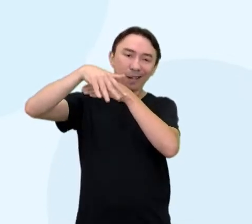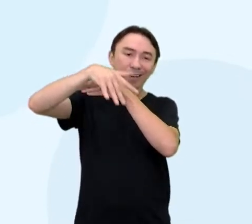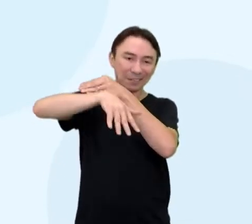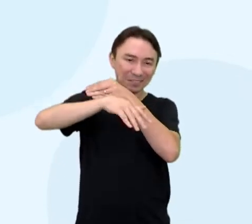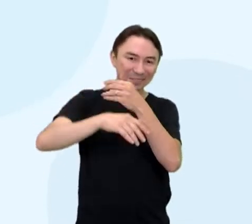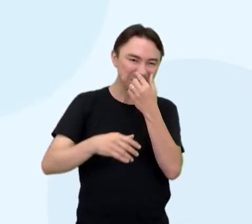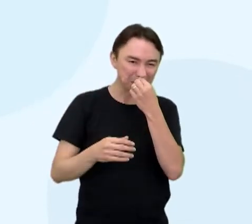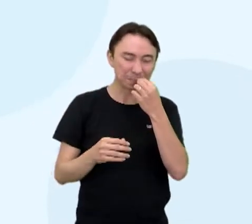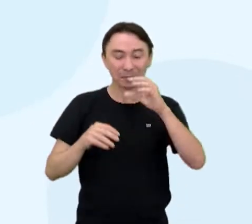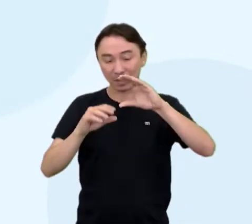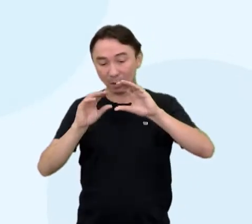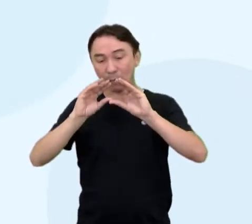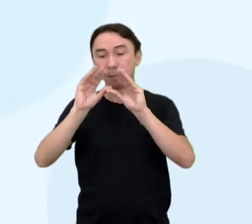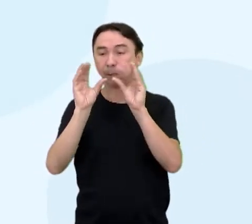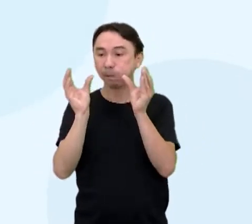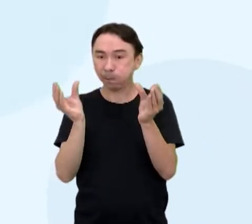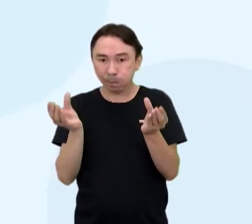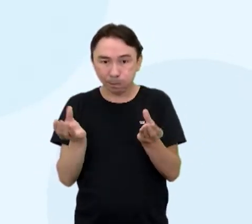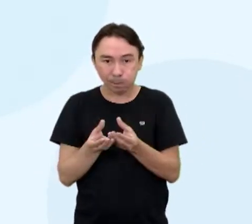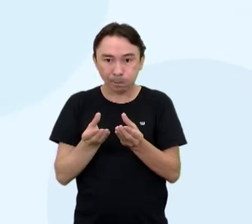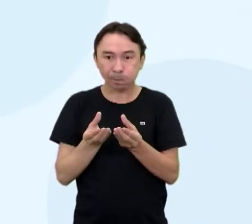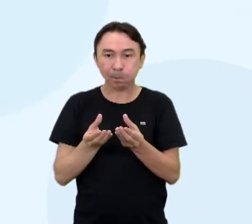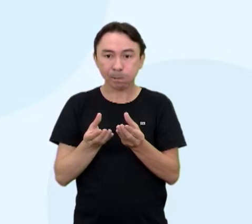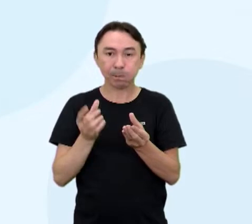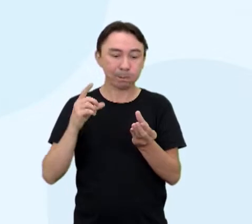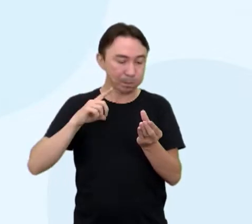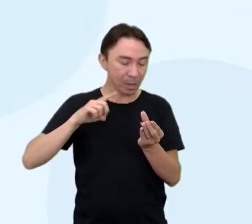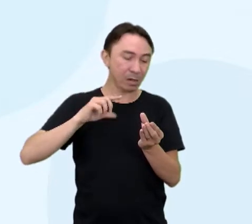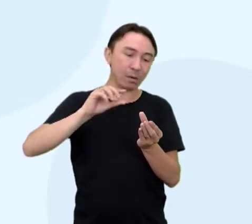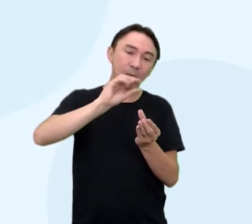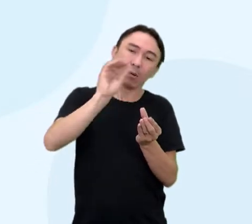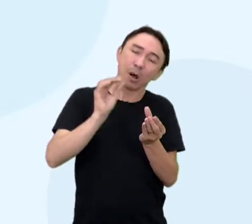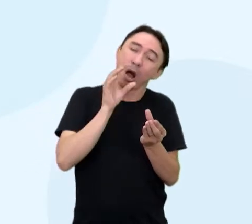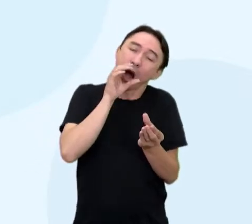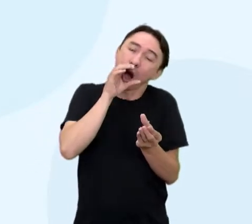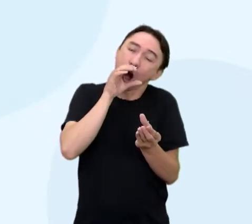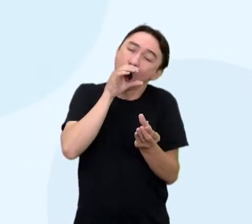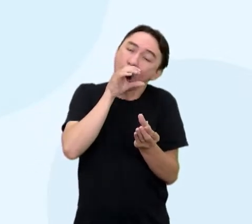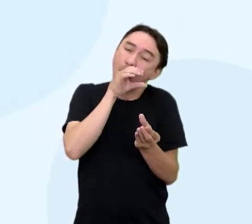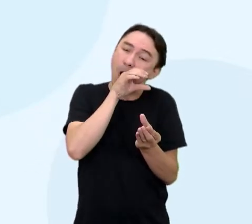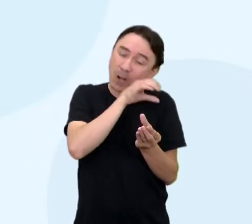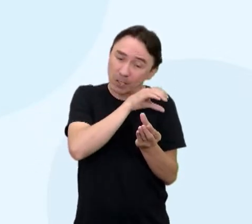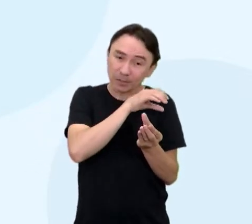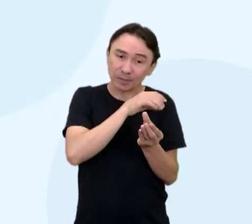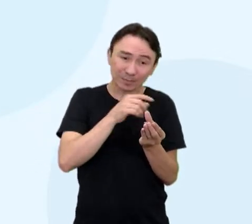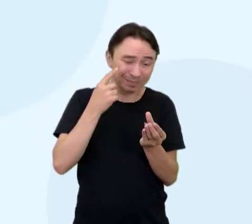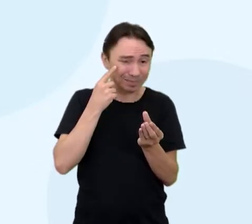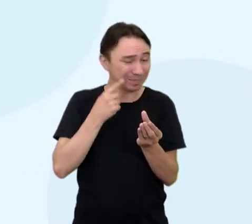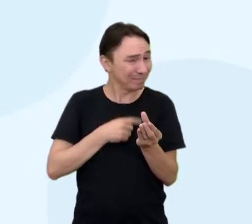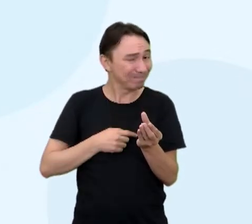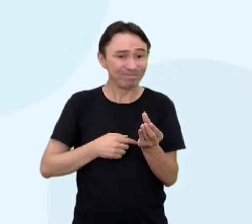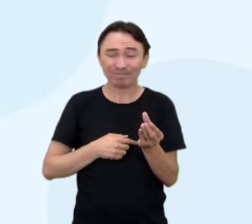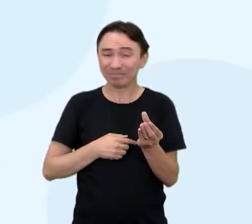onde estão as placas tectônicas, né? Então tem que lembrar que a temperatura nessas regiões, elas